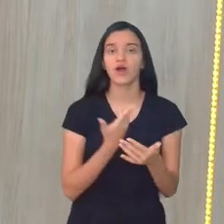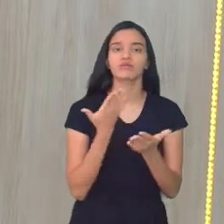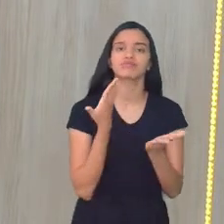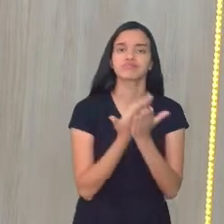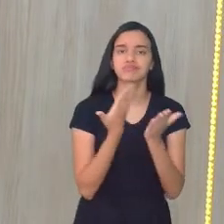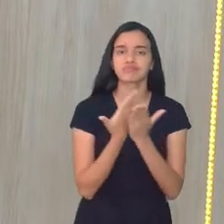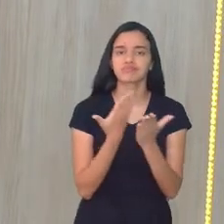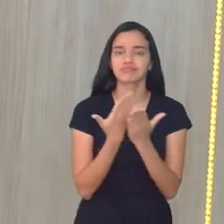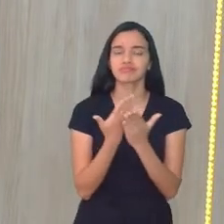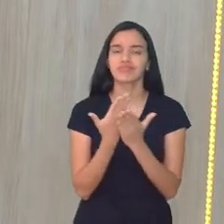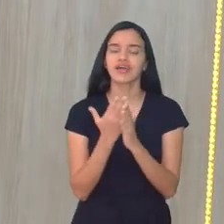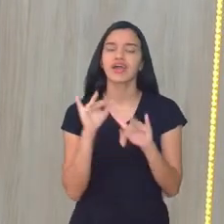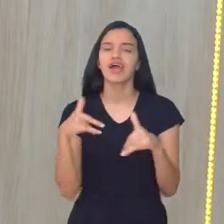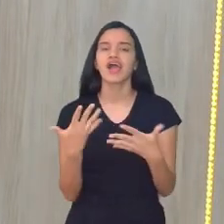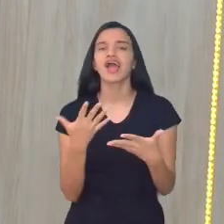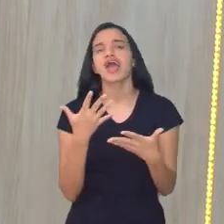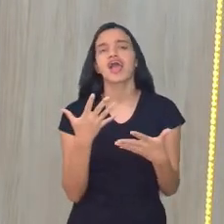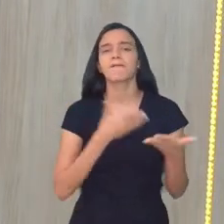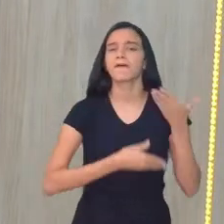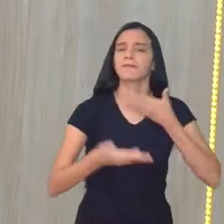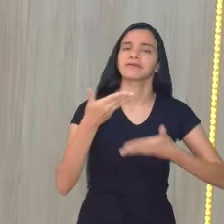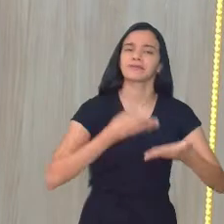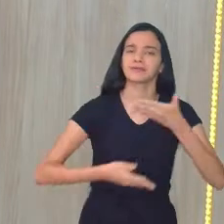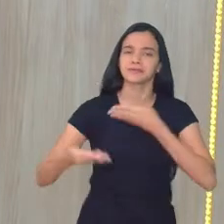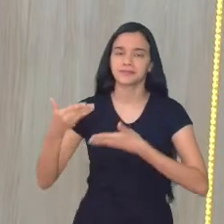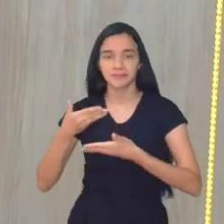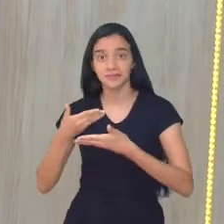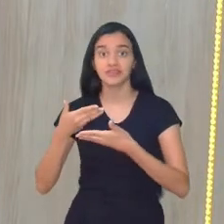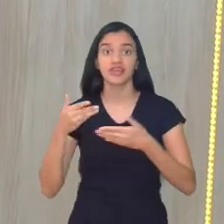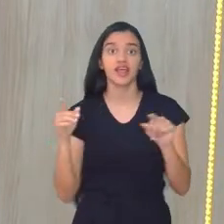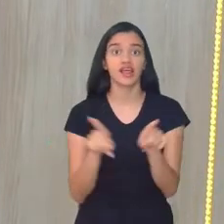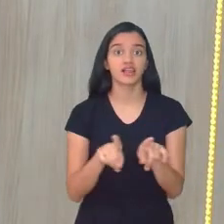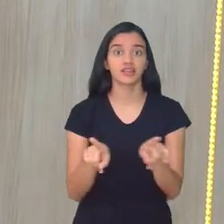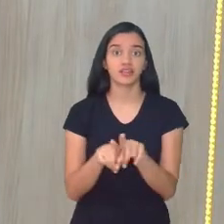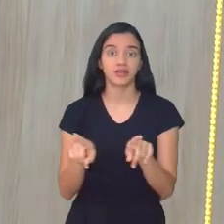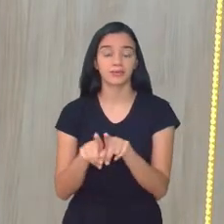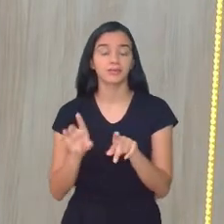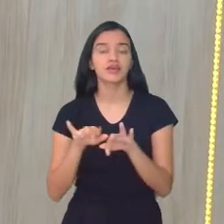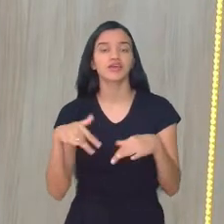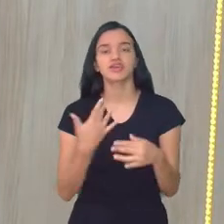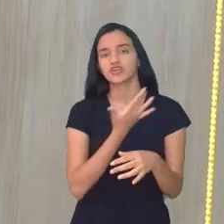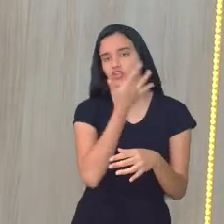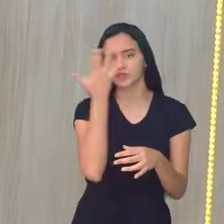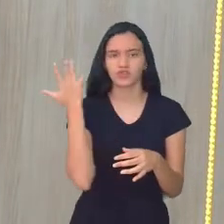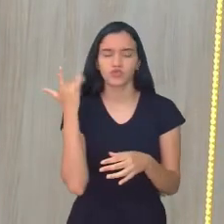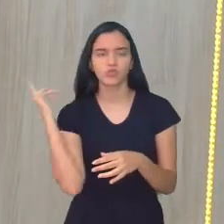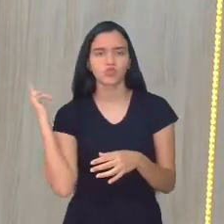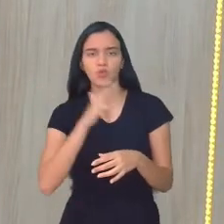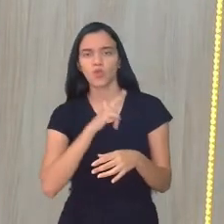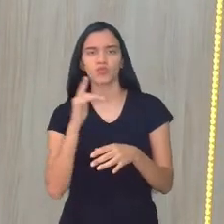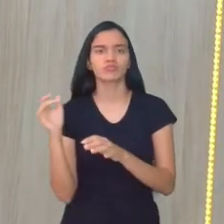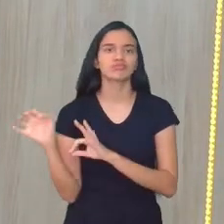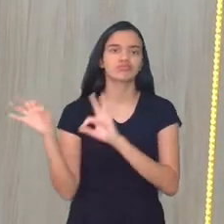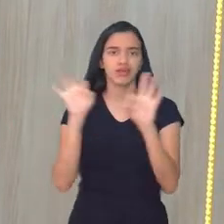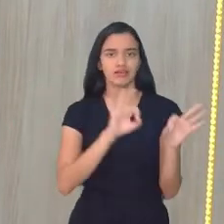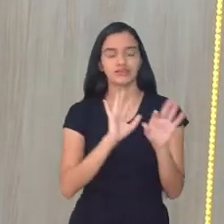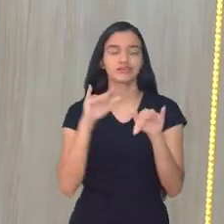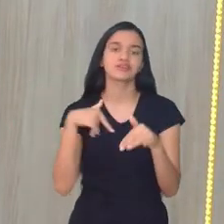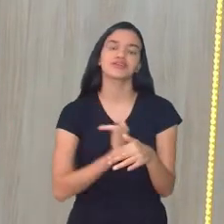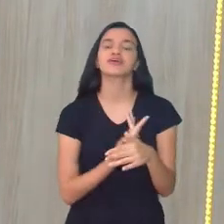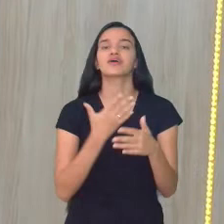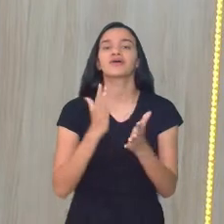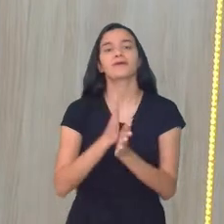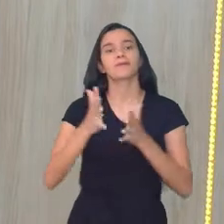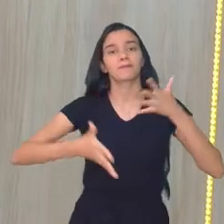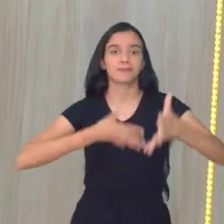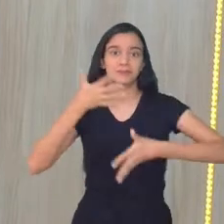aula, né, seja bem mais interativa, para que possa atingir o maior número de pessoas, nós contamos com a Libras, a